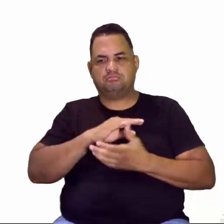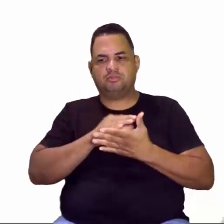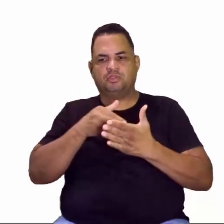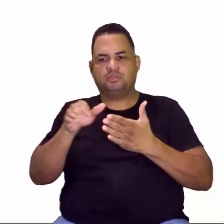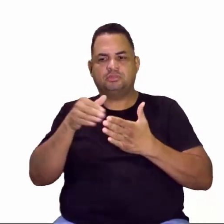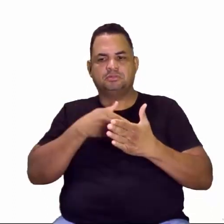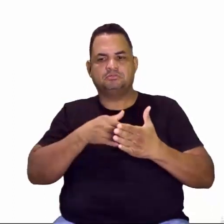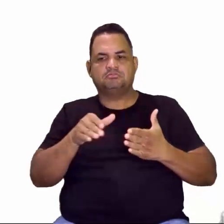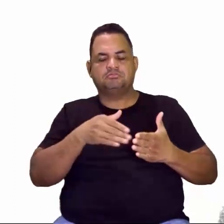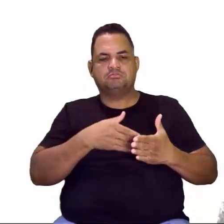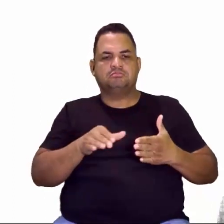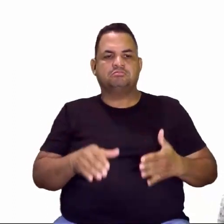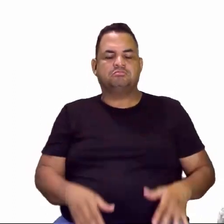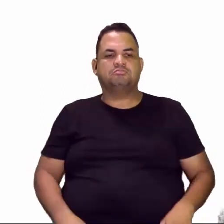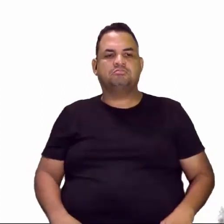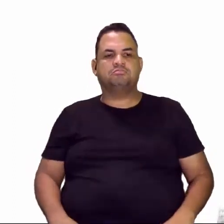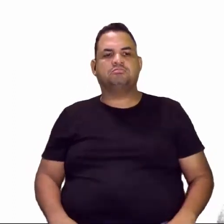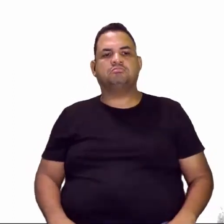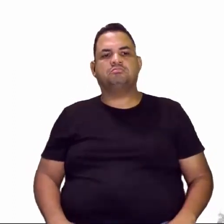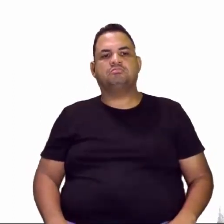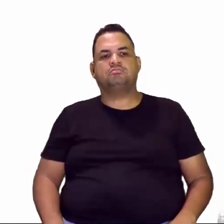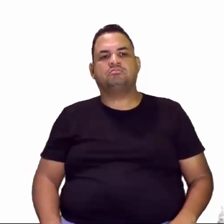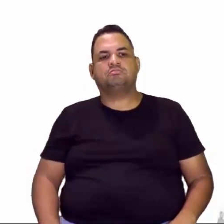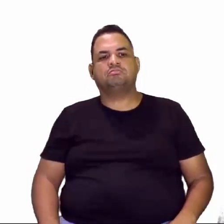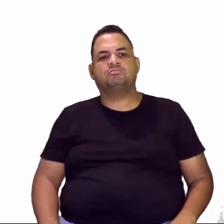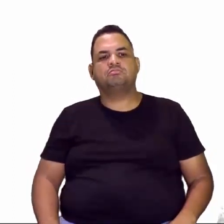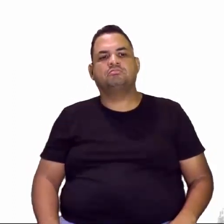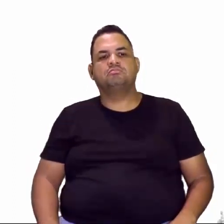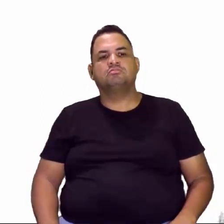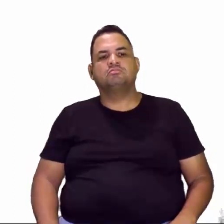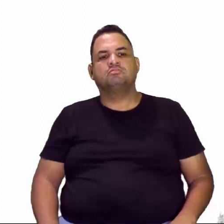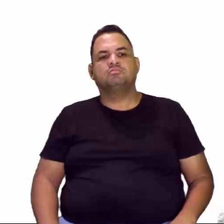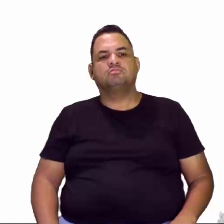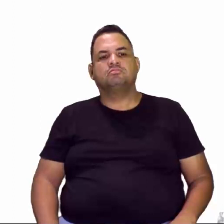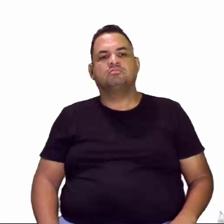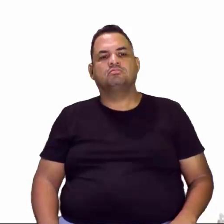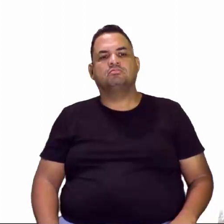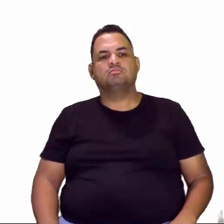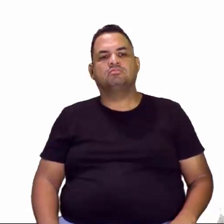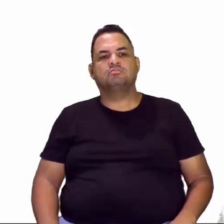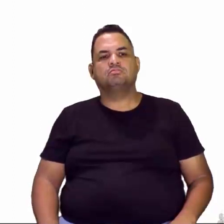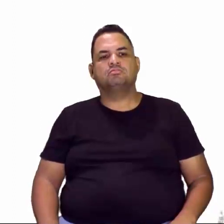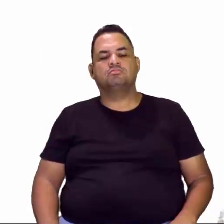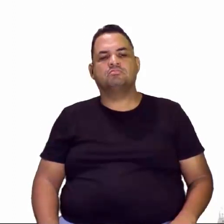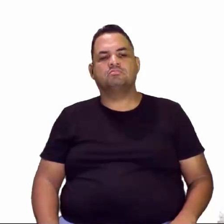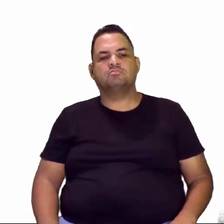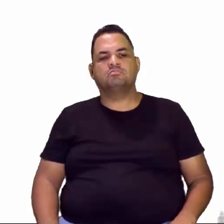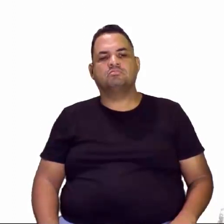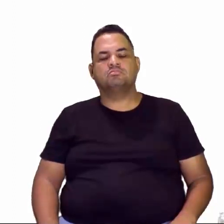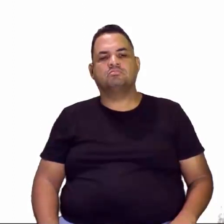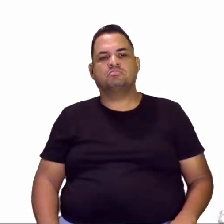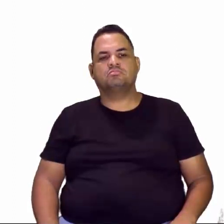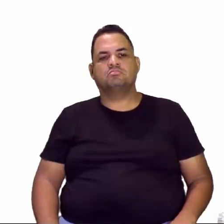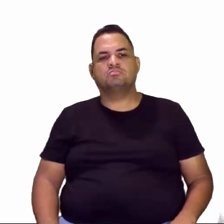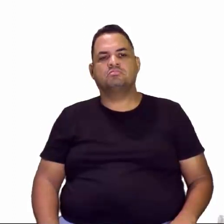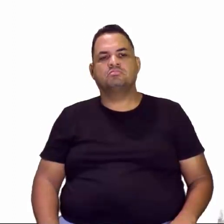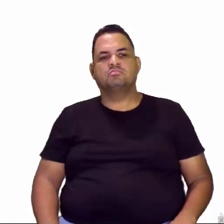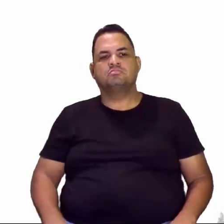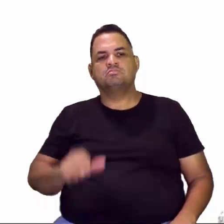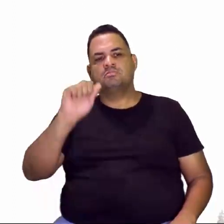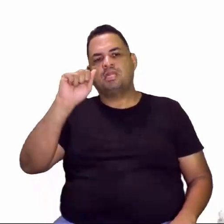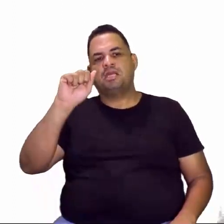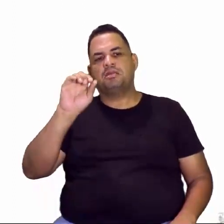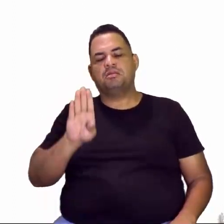ela não está correta. Então, nós vamos lá. A letra C está fora, letra D está fora e a letra E está fora. Ficamos entre a